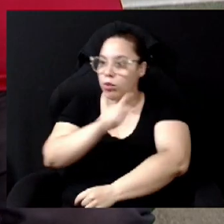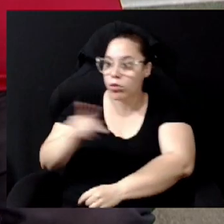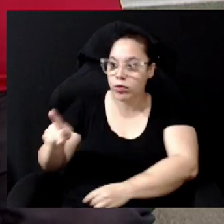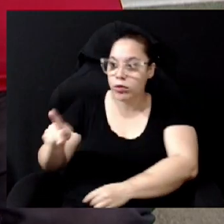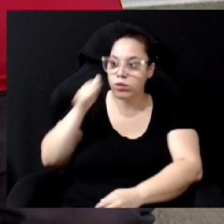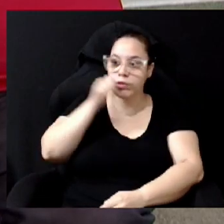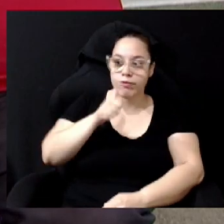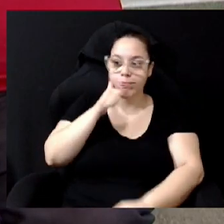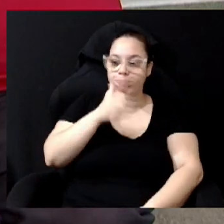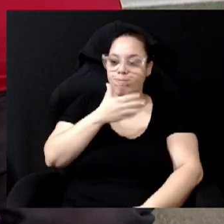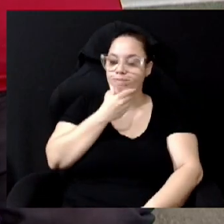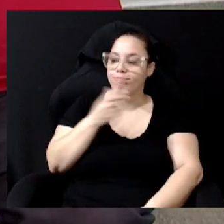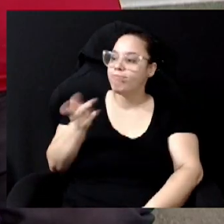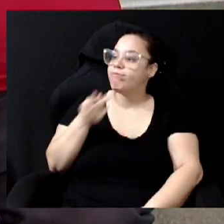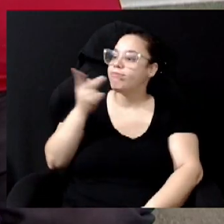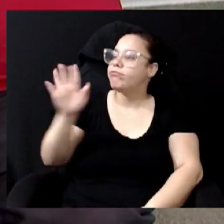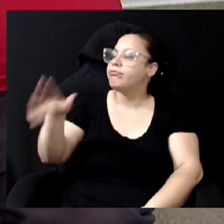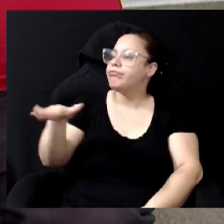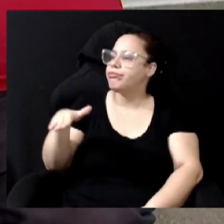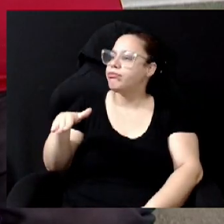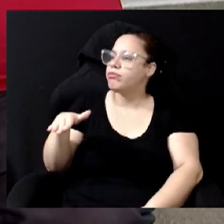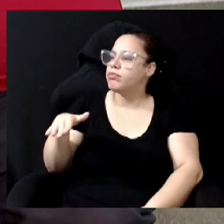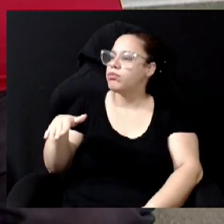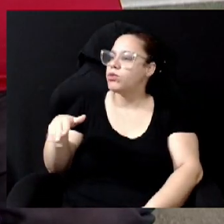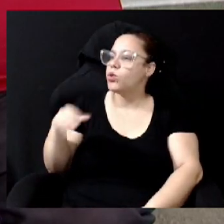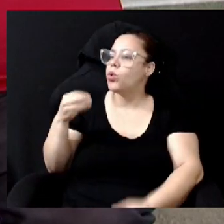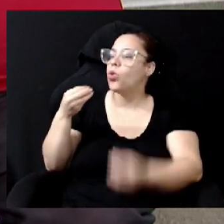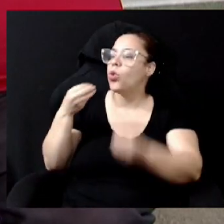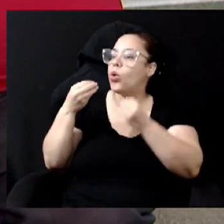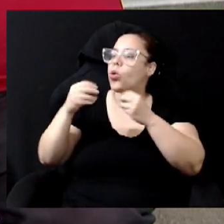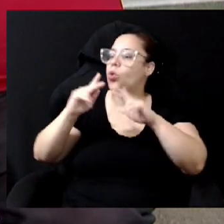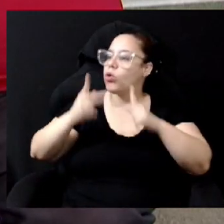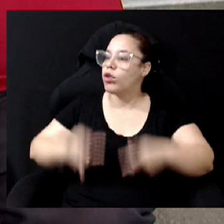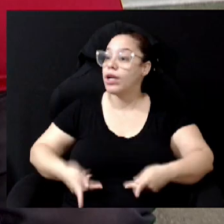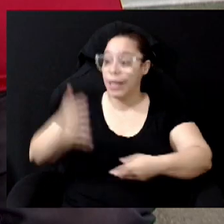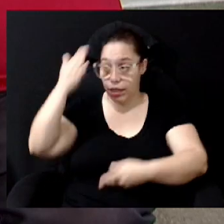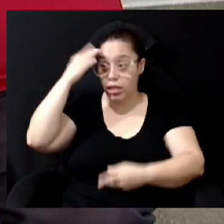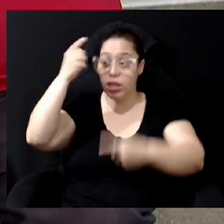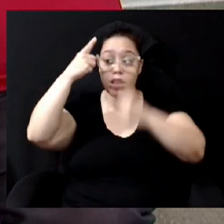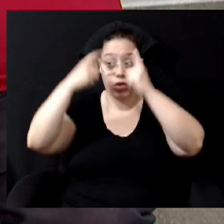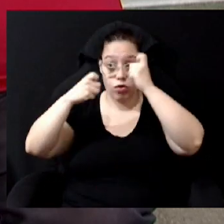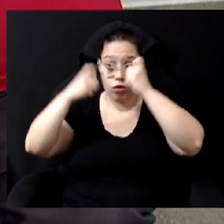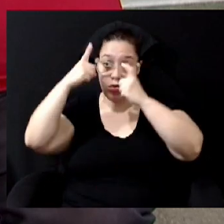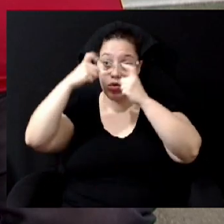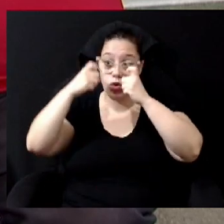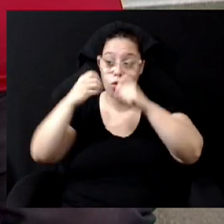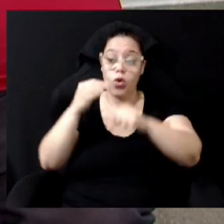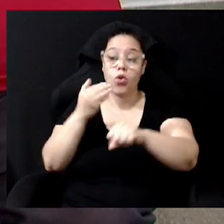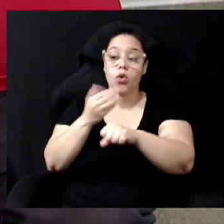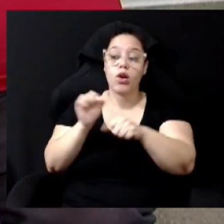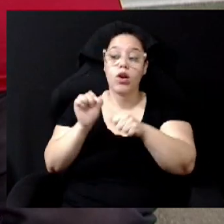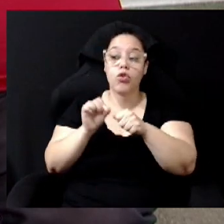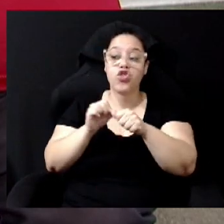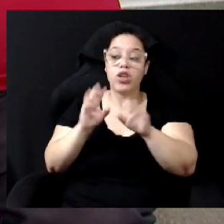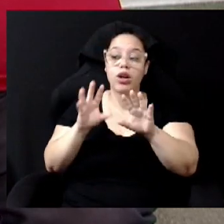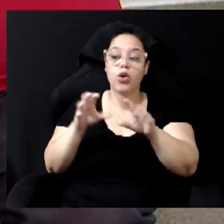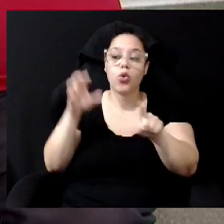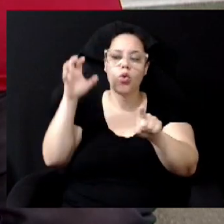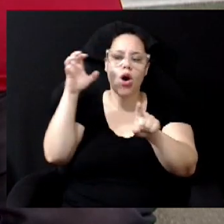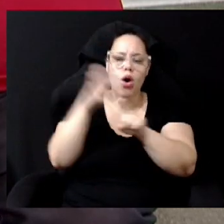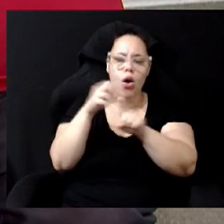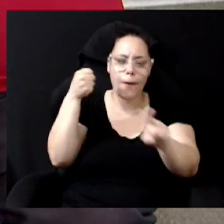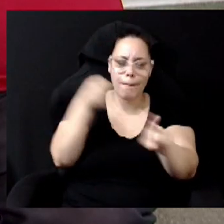falar assim, se põe no lugar dela como ser humano, você entendeu a violência que você praticou, qual o impacto dela, não só para você, mas